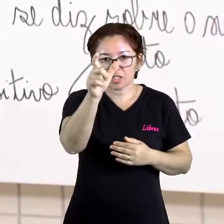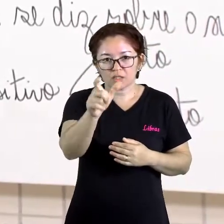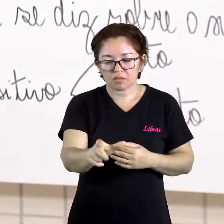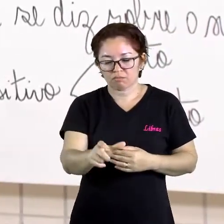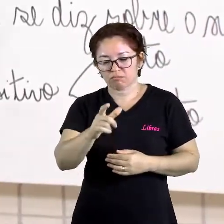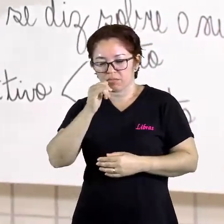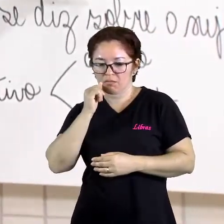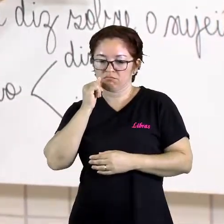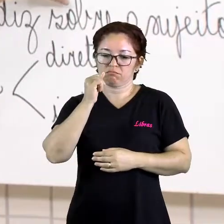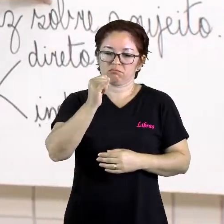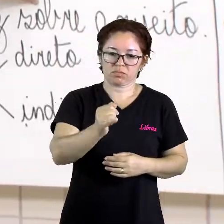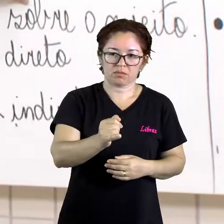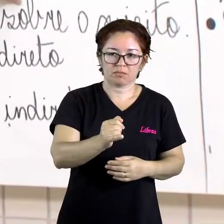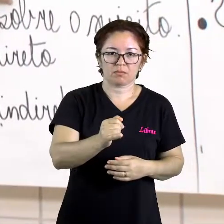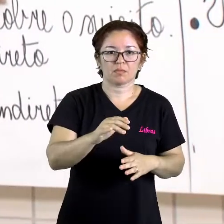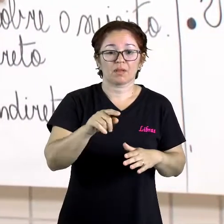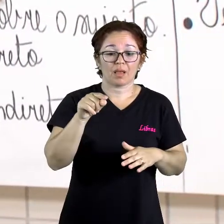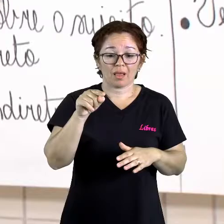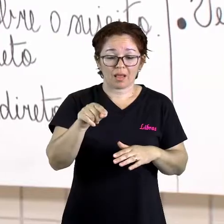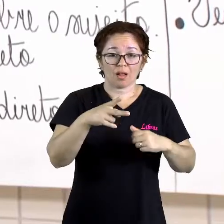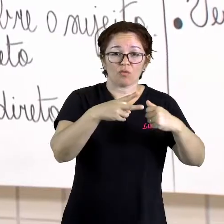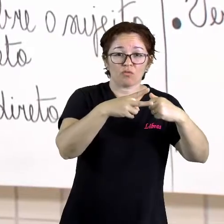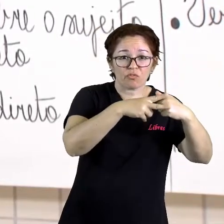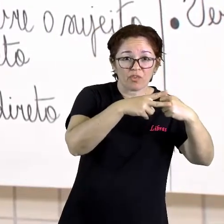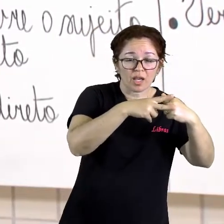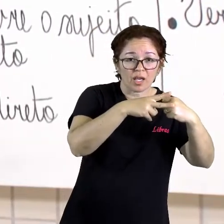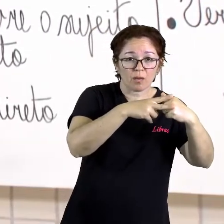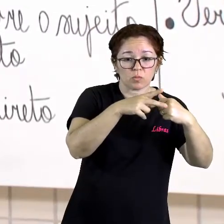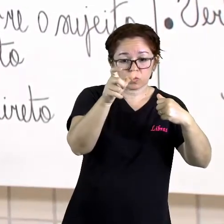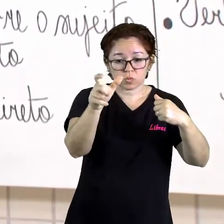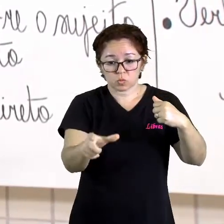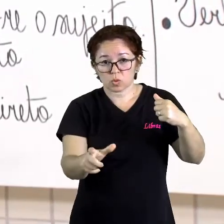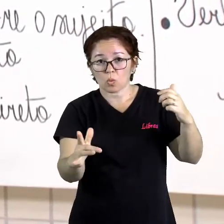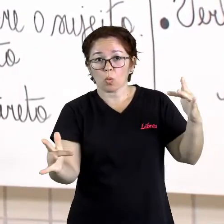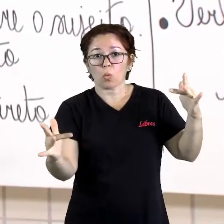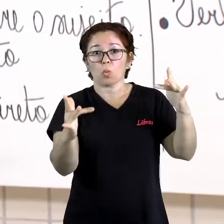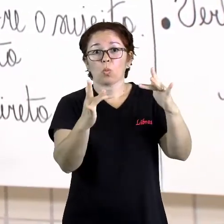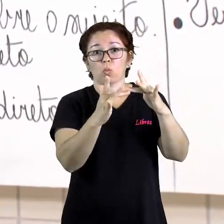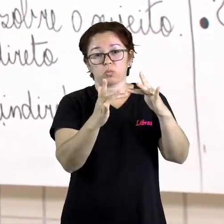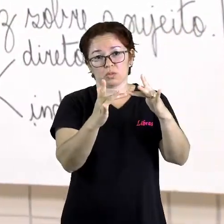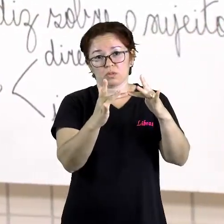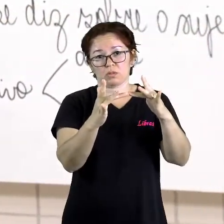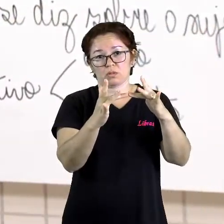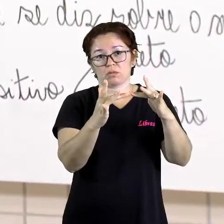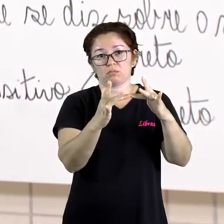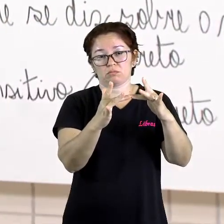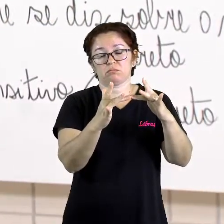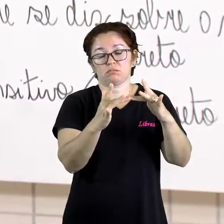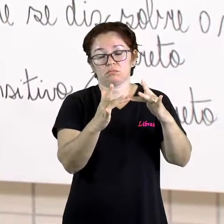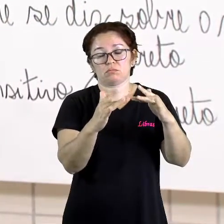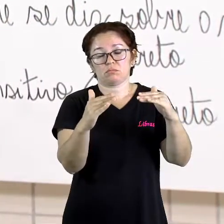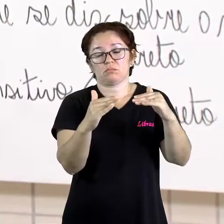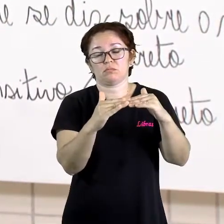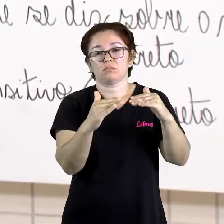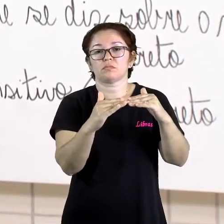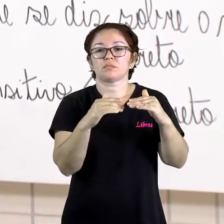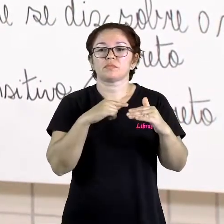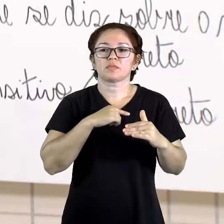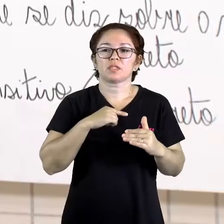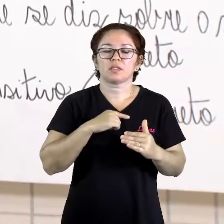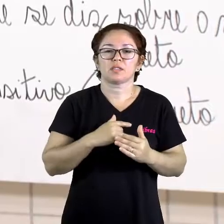estabelece concordância com o verbo. Aí a gente entra na concordância verbal. Mas coloquem na cabeça de